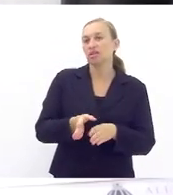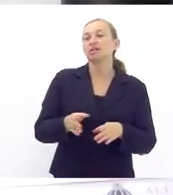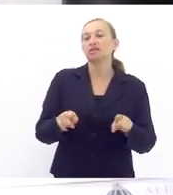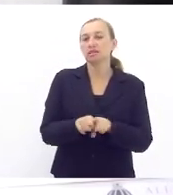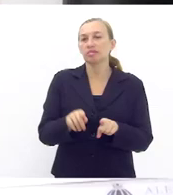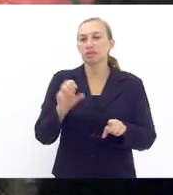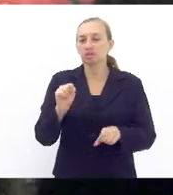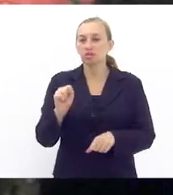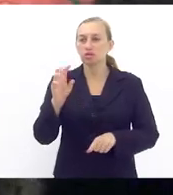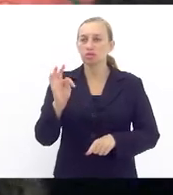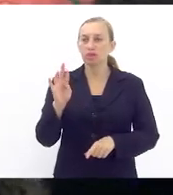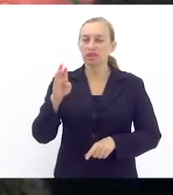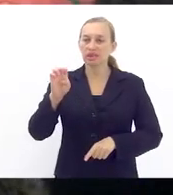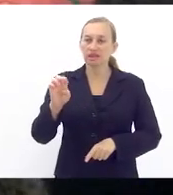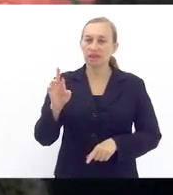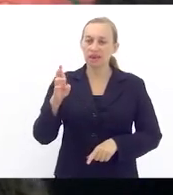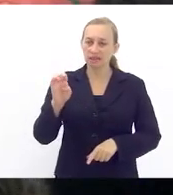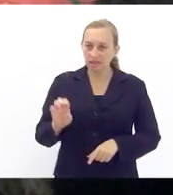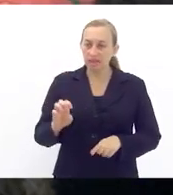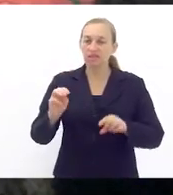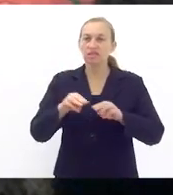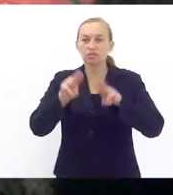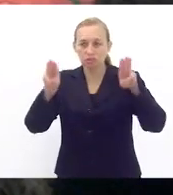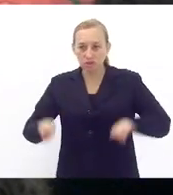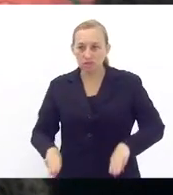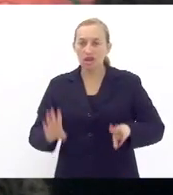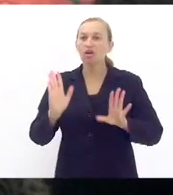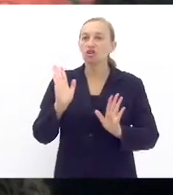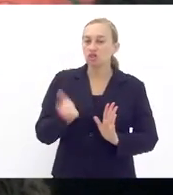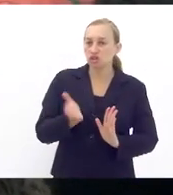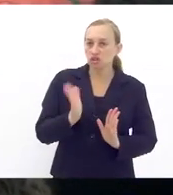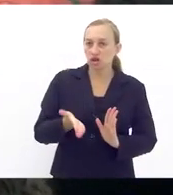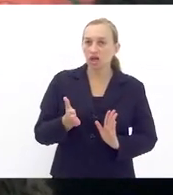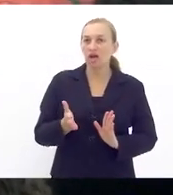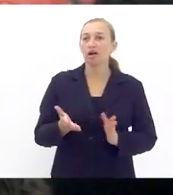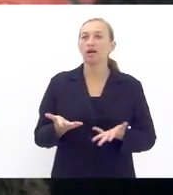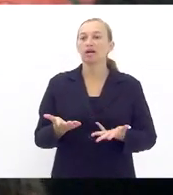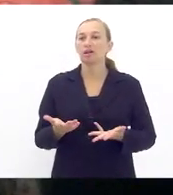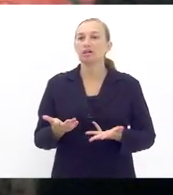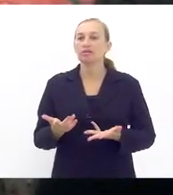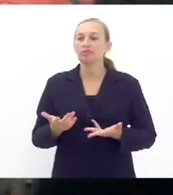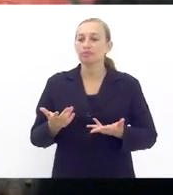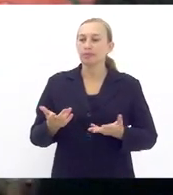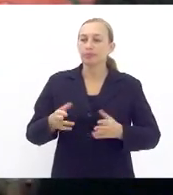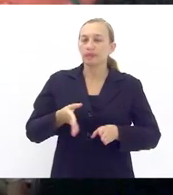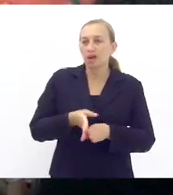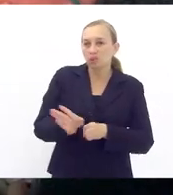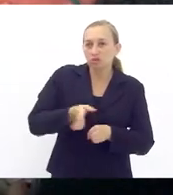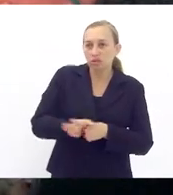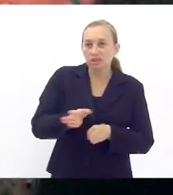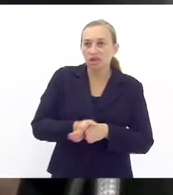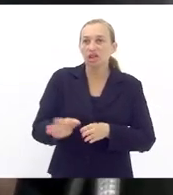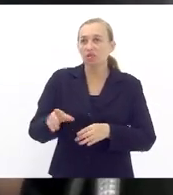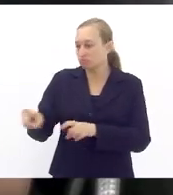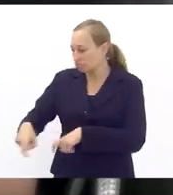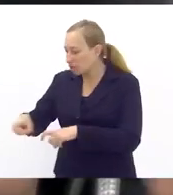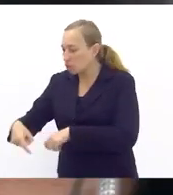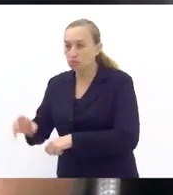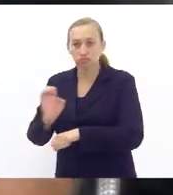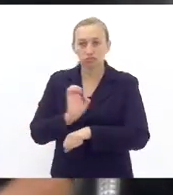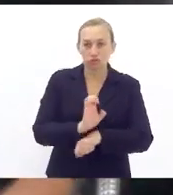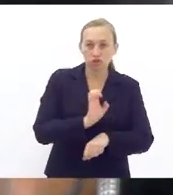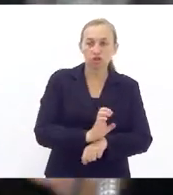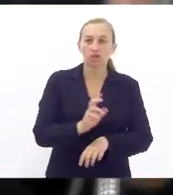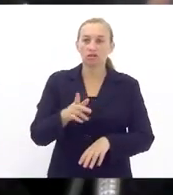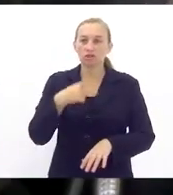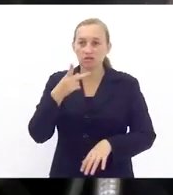superintendência de museus que já presta essa assessoria para o interior do Estado né quando a gente trata também de